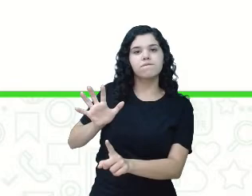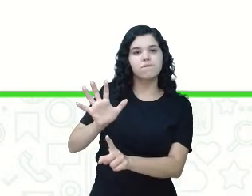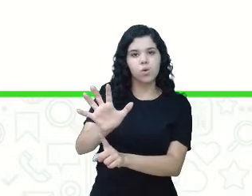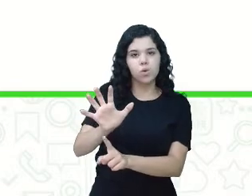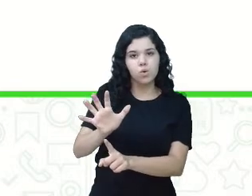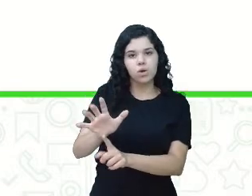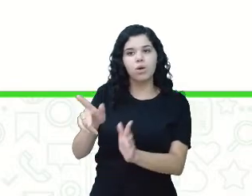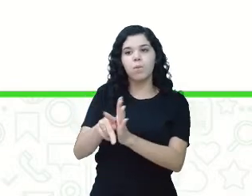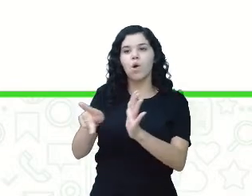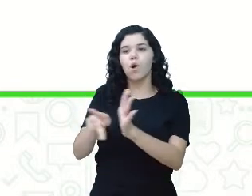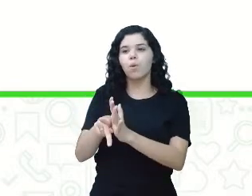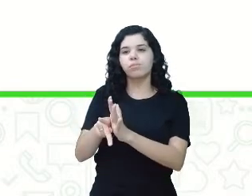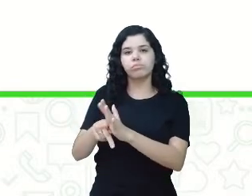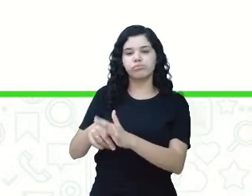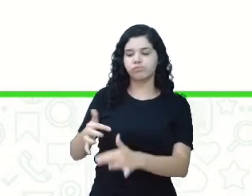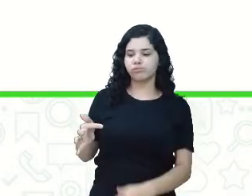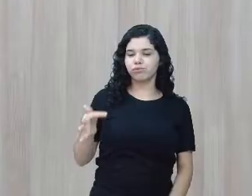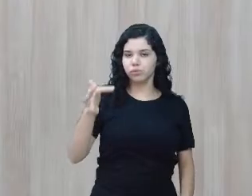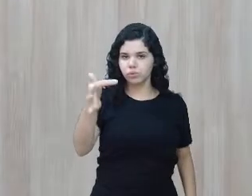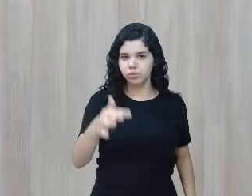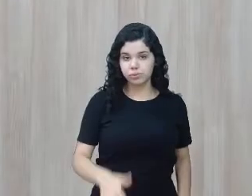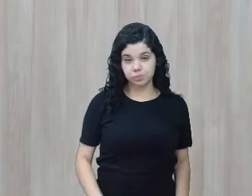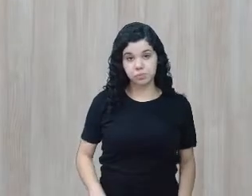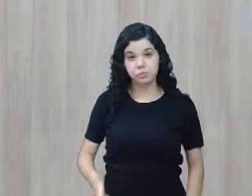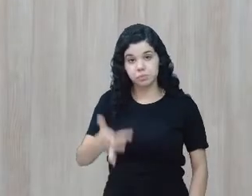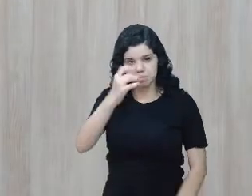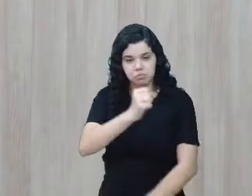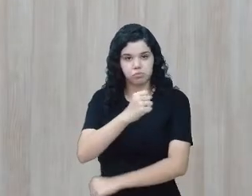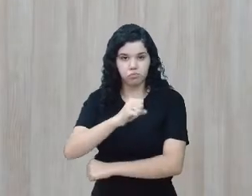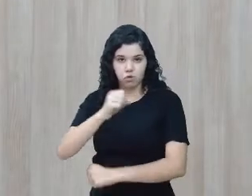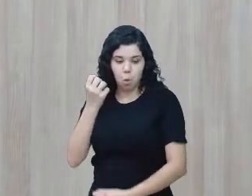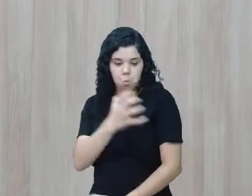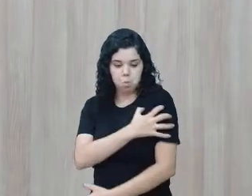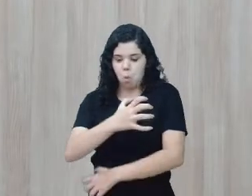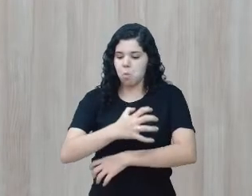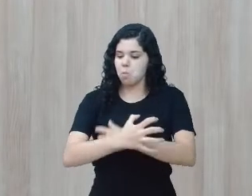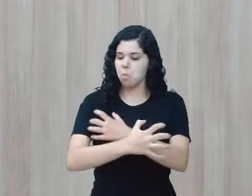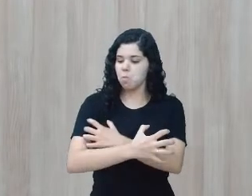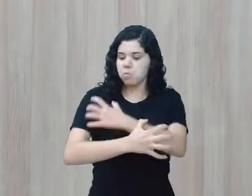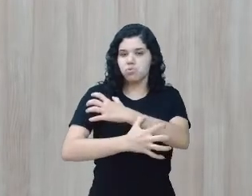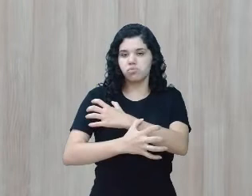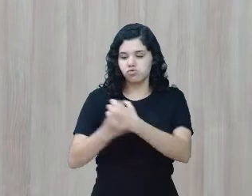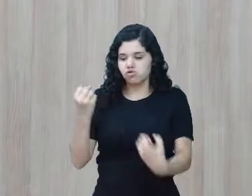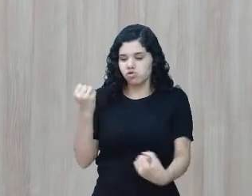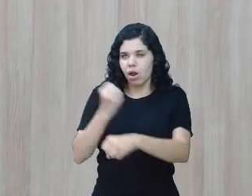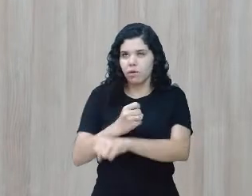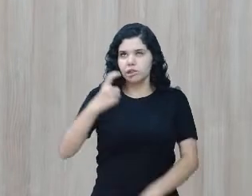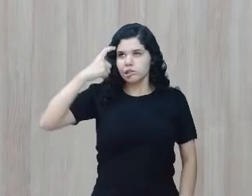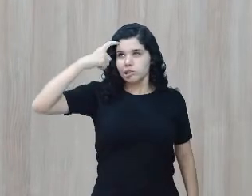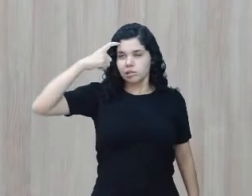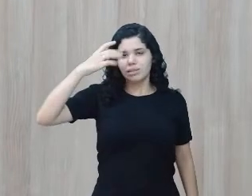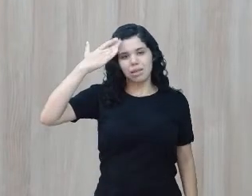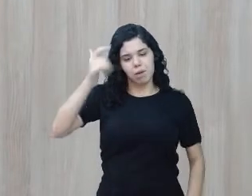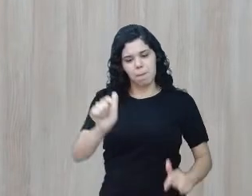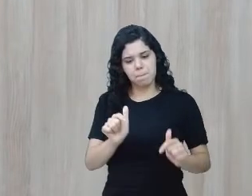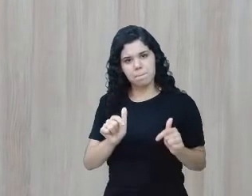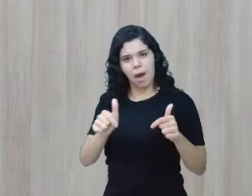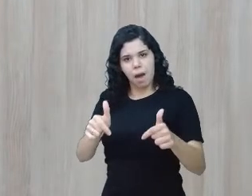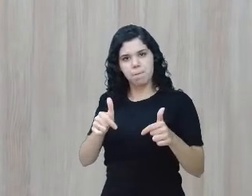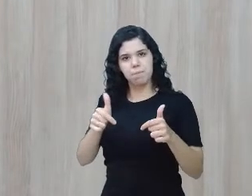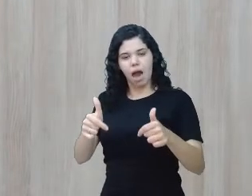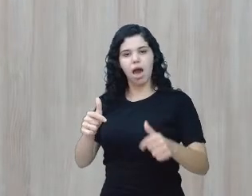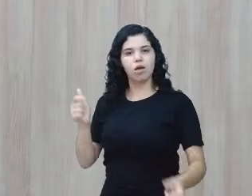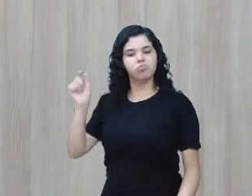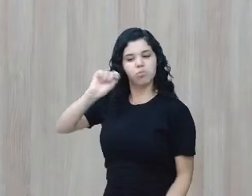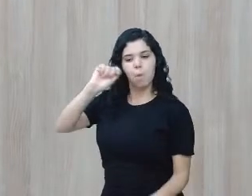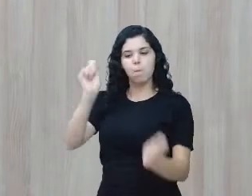destino. Os escravos espertos, fortes, pensantes, eles sabiam que eles poderiam mudar aquele destino, poderiam mudar a